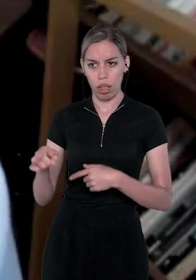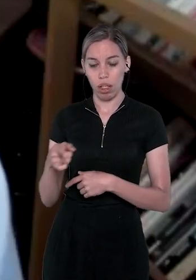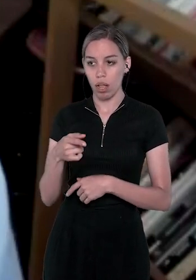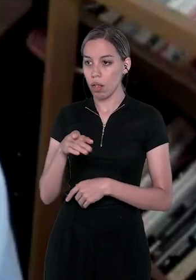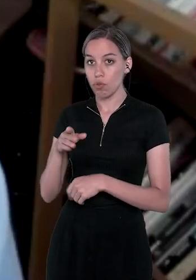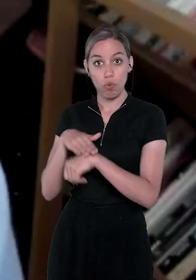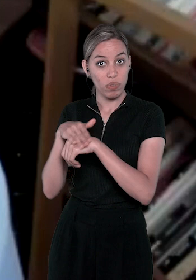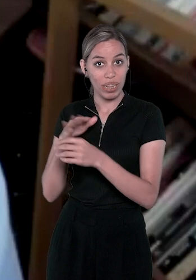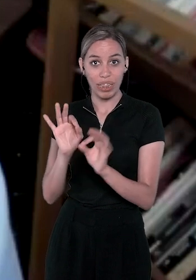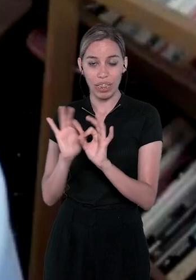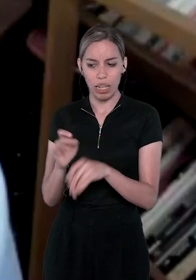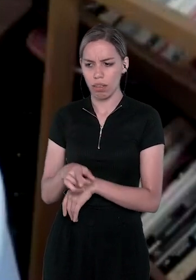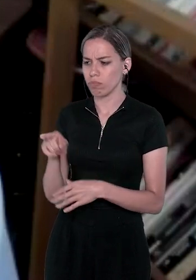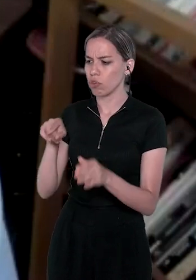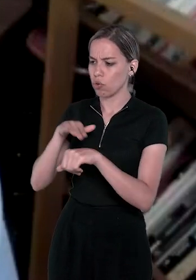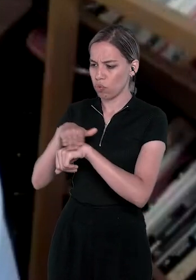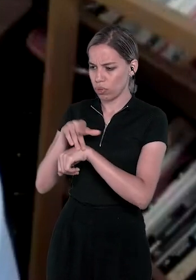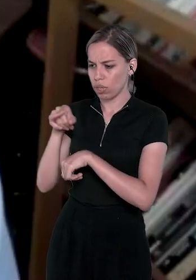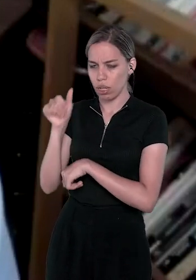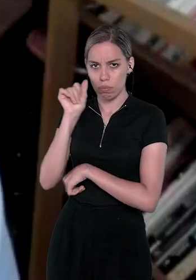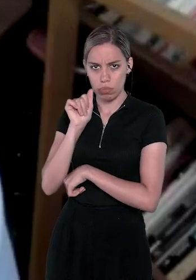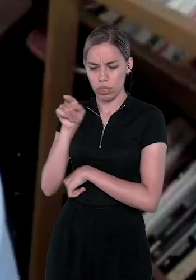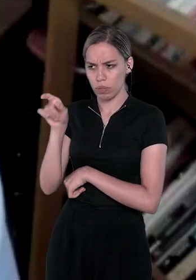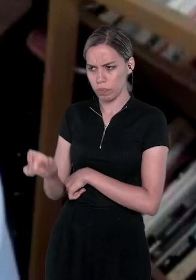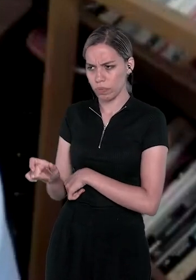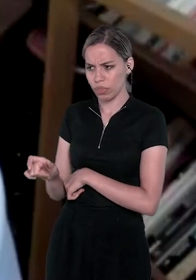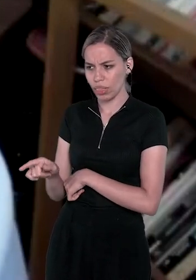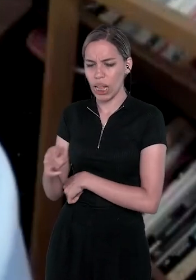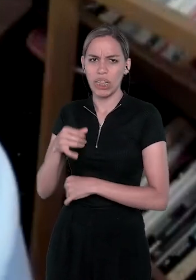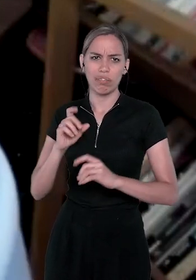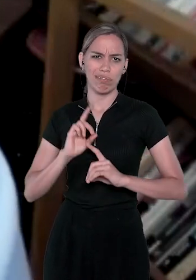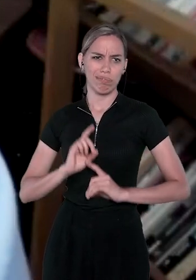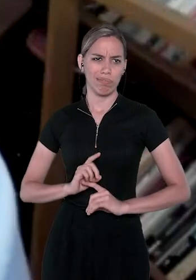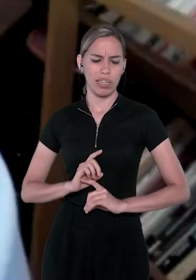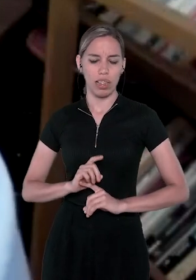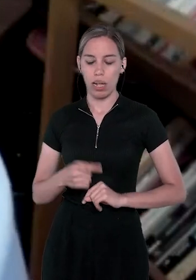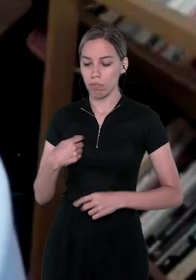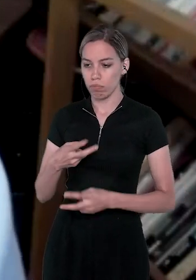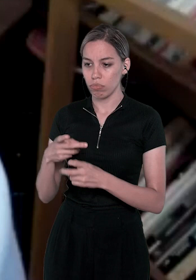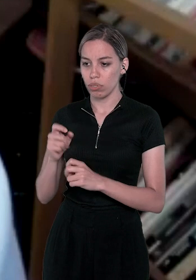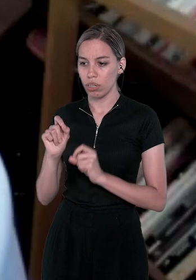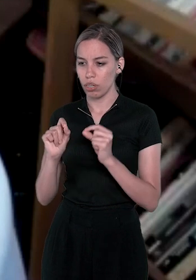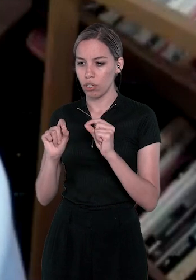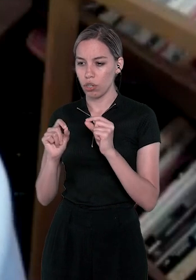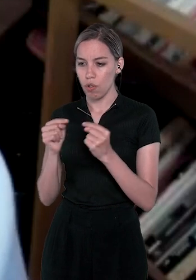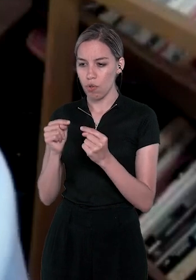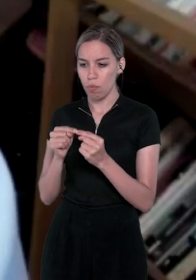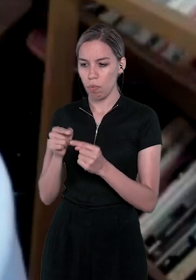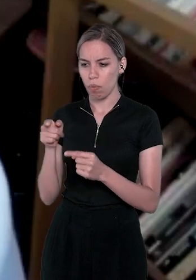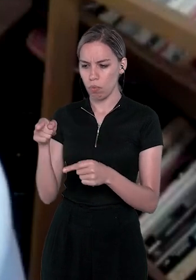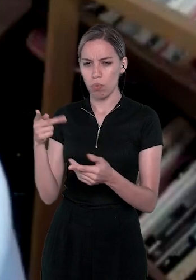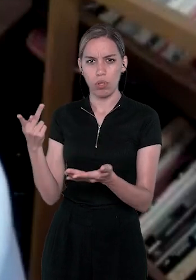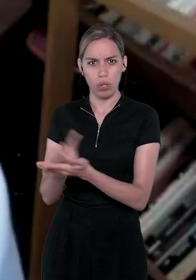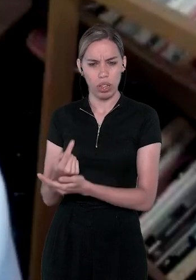eu, conversando com ela, eu disse, gente, isso é uma questão que ultrapassa a, a